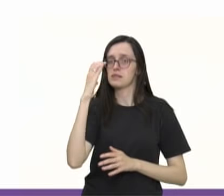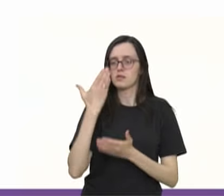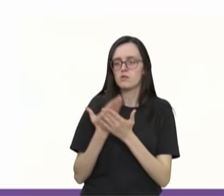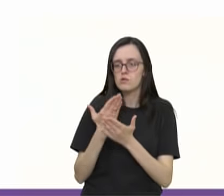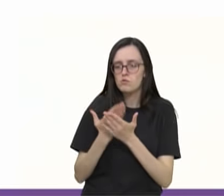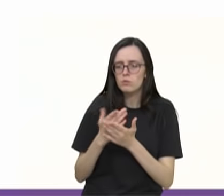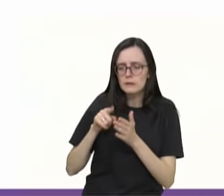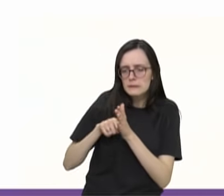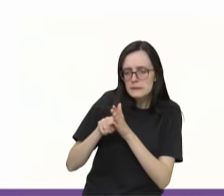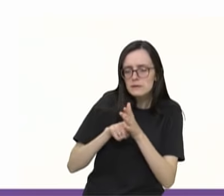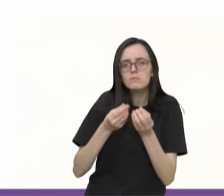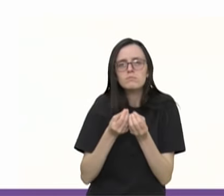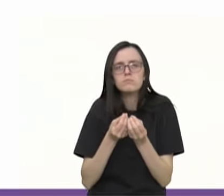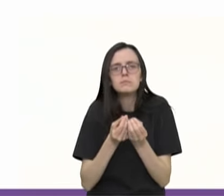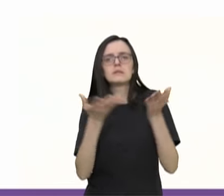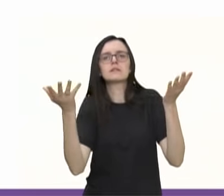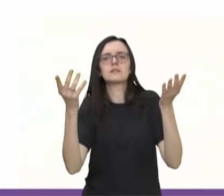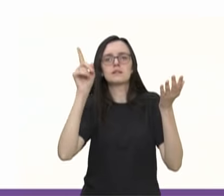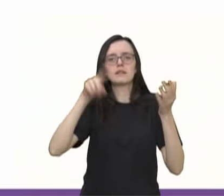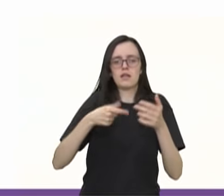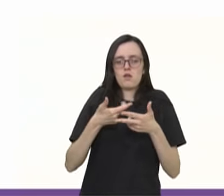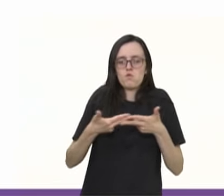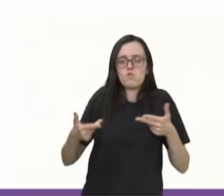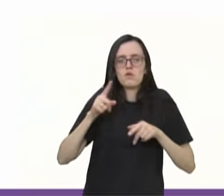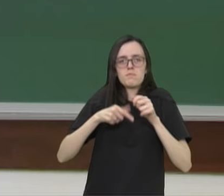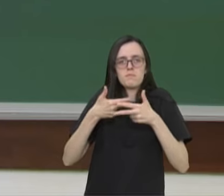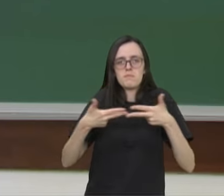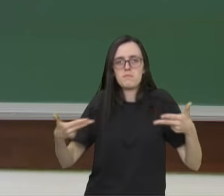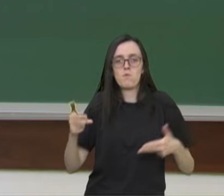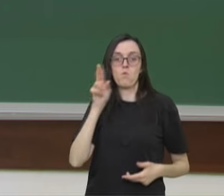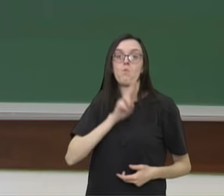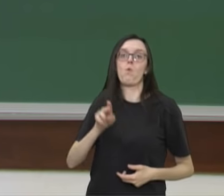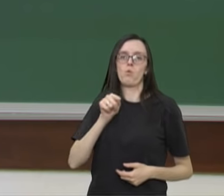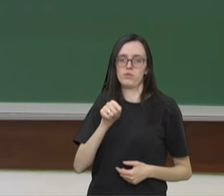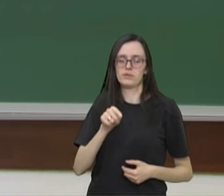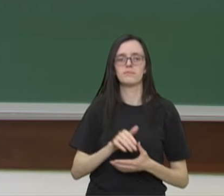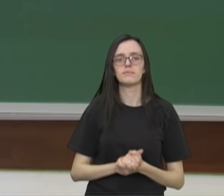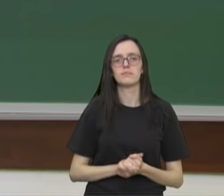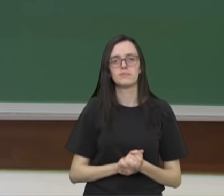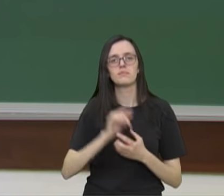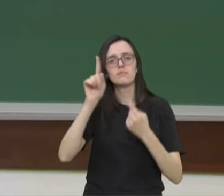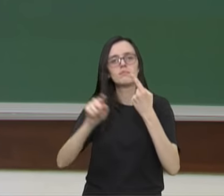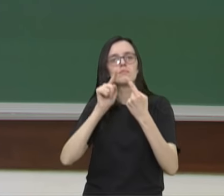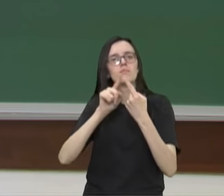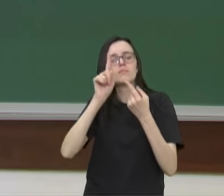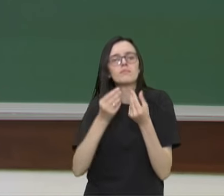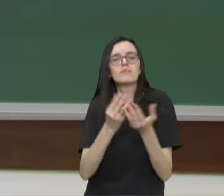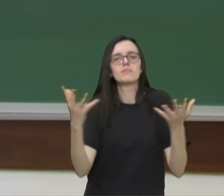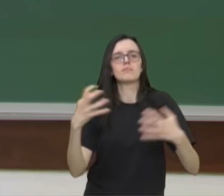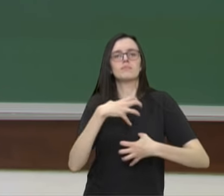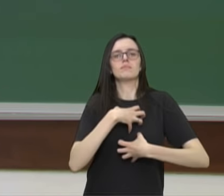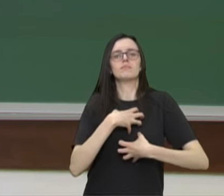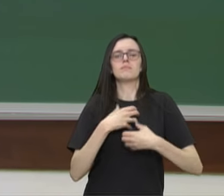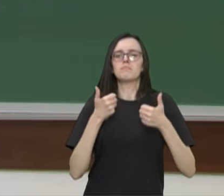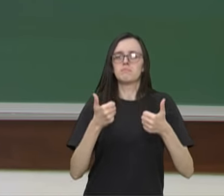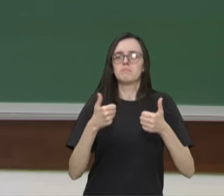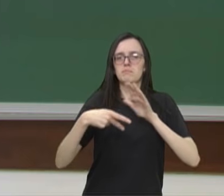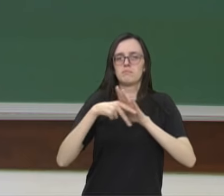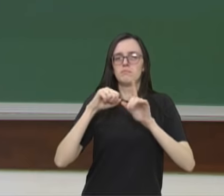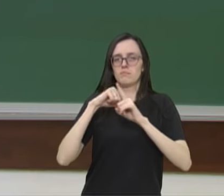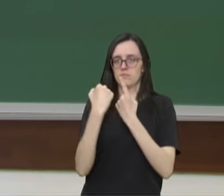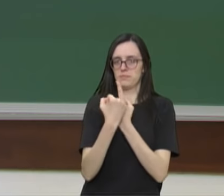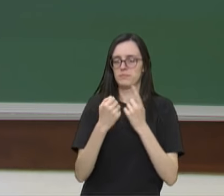distribuição e consumo também de bens e de serviços está ok com o intuito de promover o bem-estar da sociedade